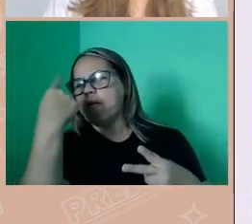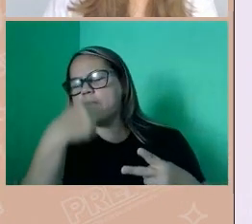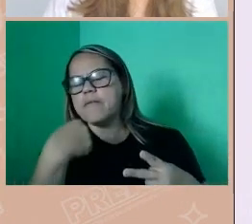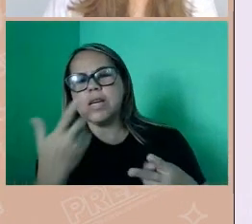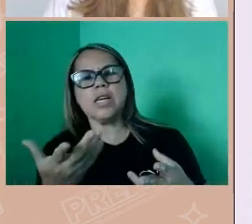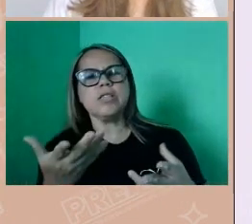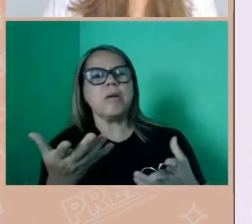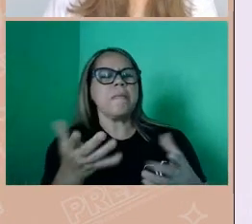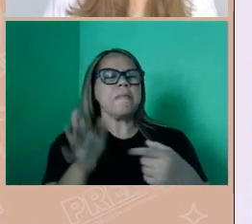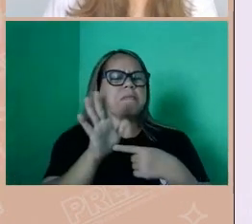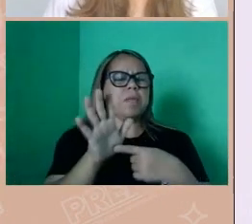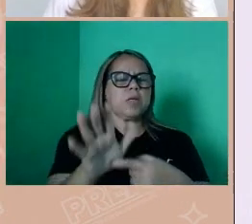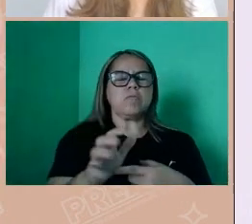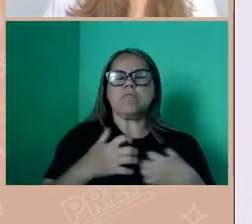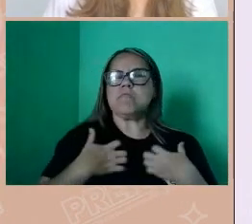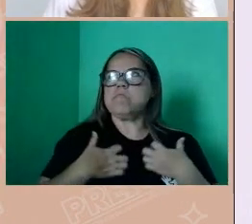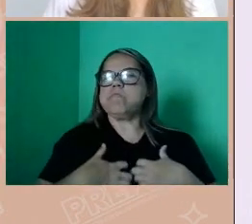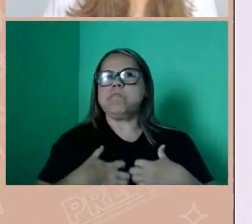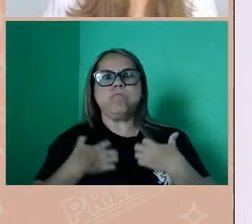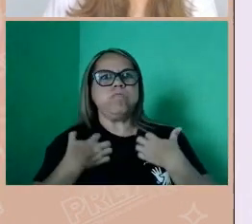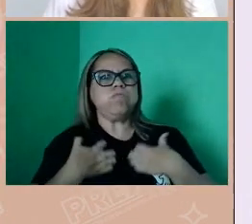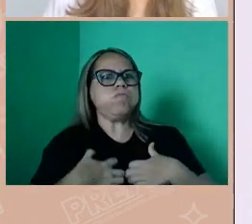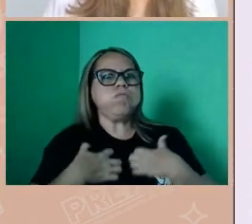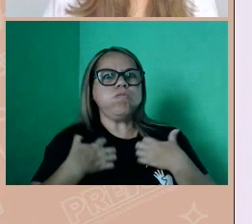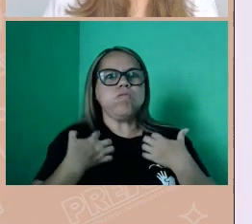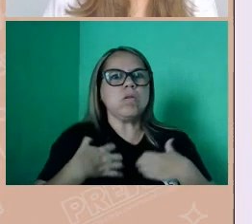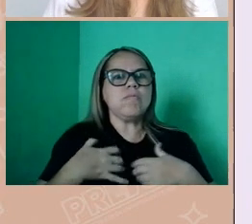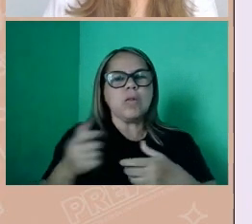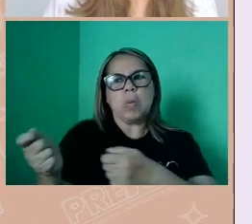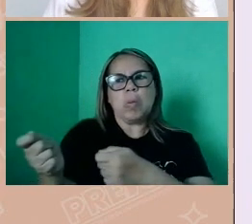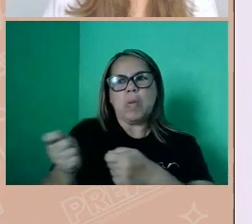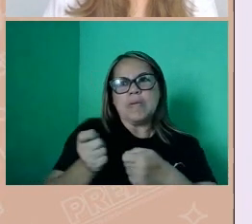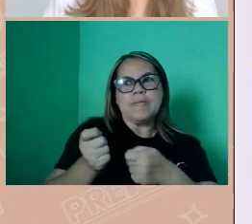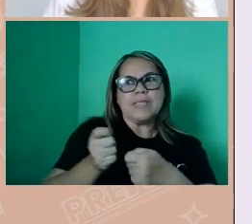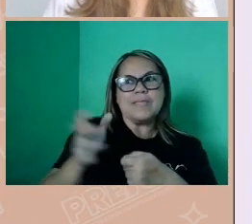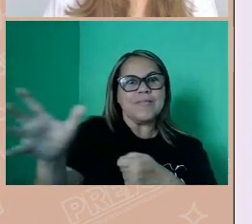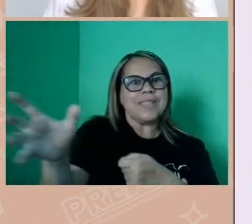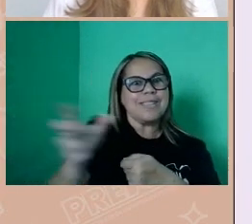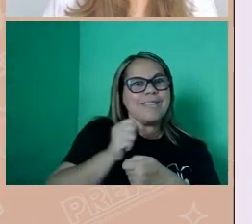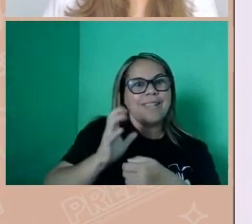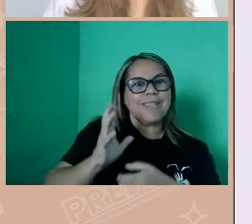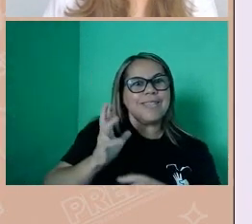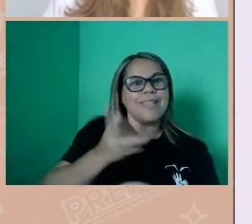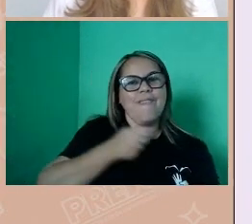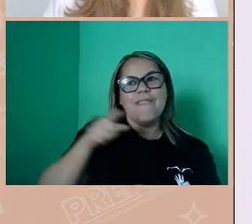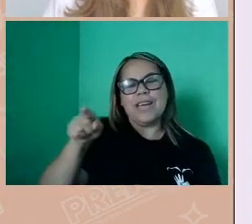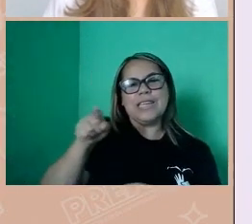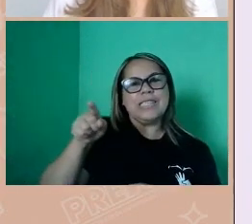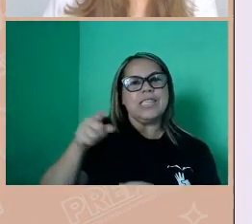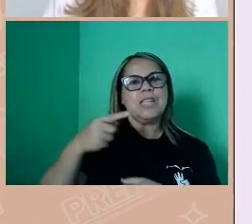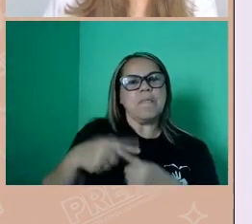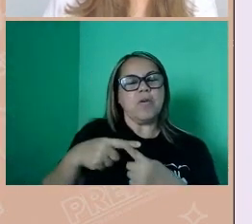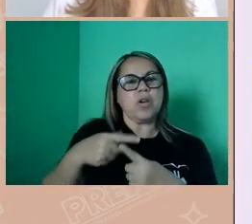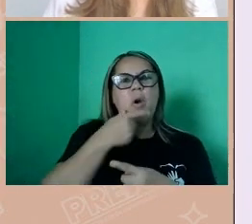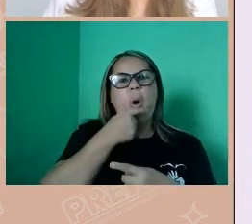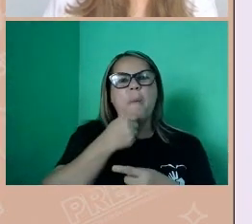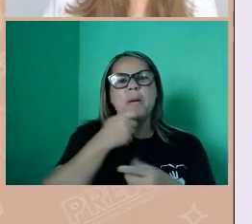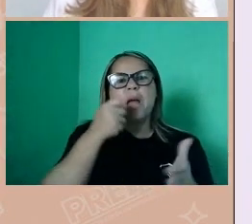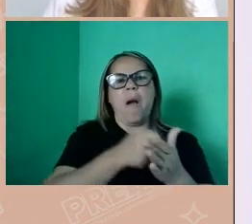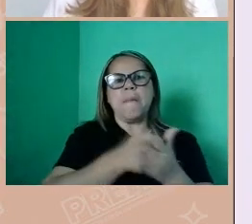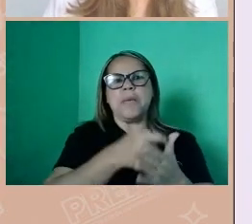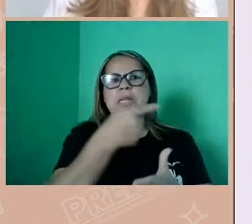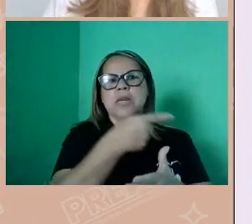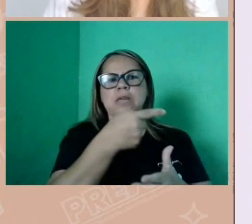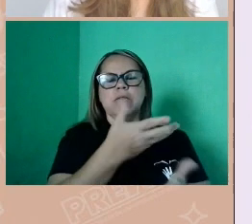estão irritadas que elas estão tentando aqui pelo movimento salvar essa mulher que tá sendo levada a força certo por